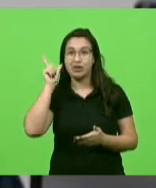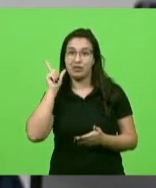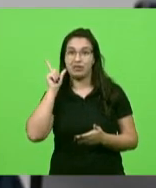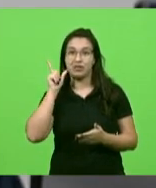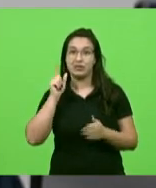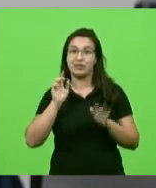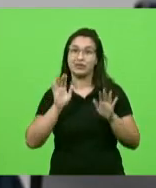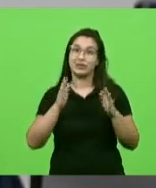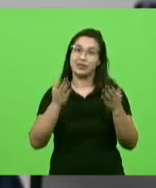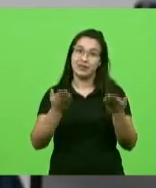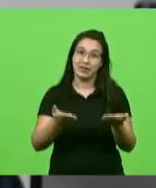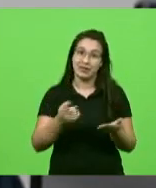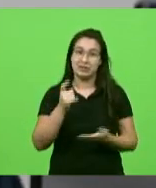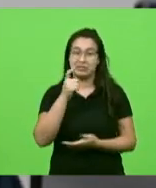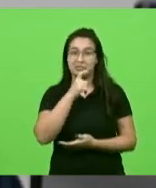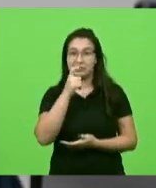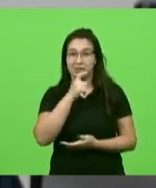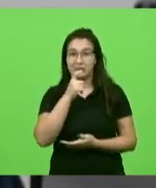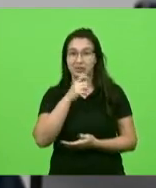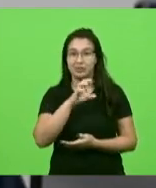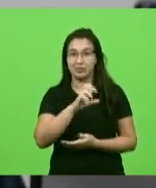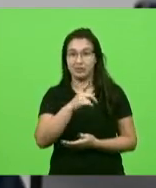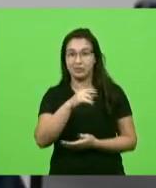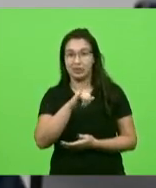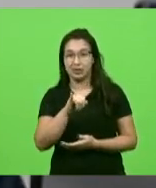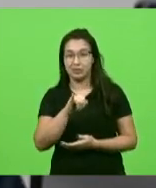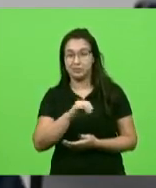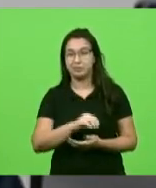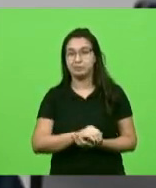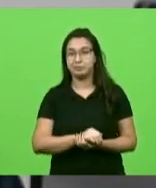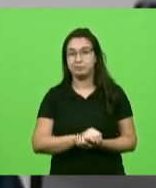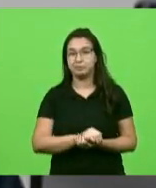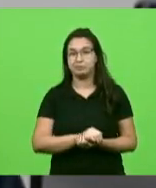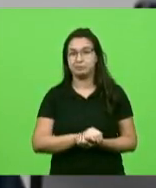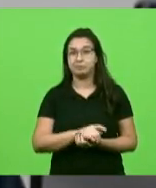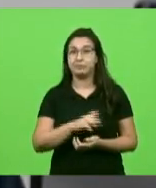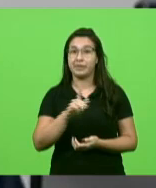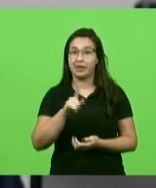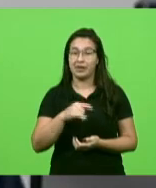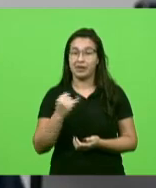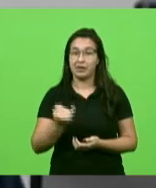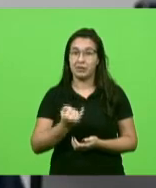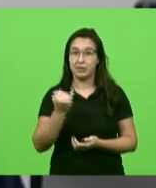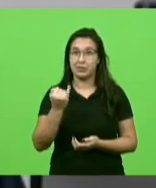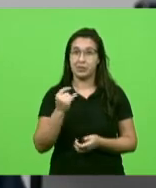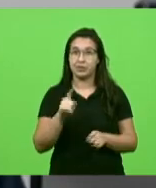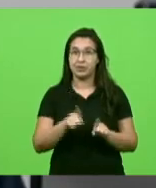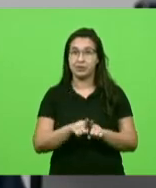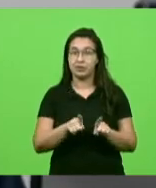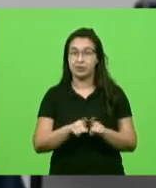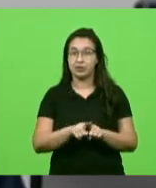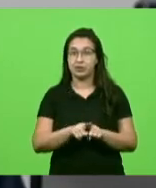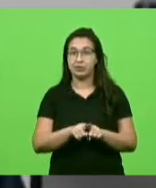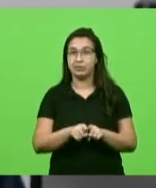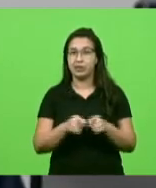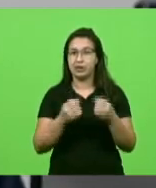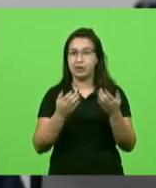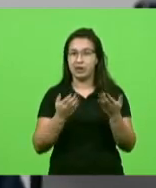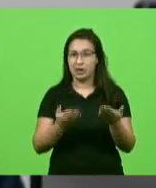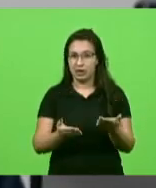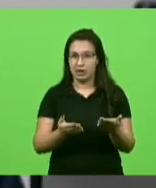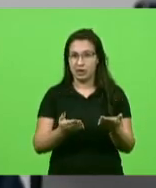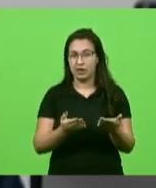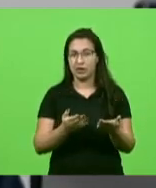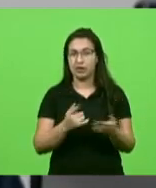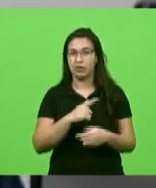faltado com a verdade e ao responder Os questionamentos da CPI dos indícios relevantes e os pontos da das palavras do próprio